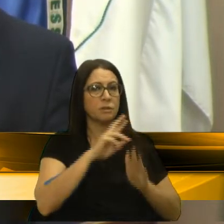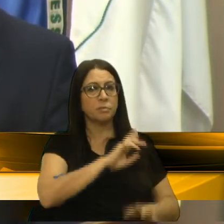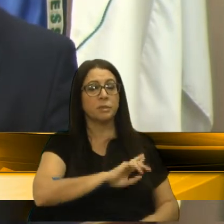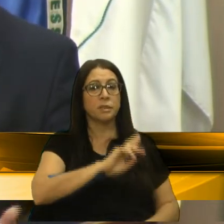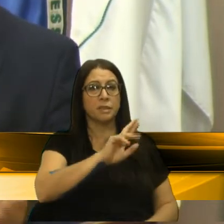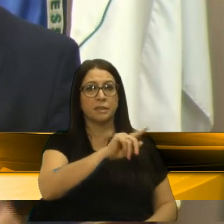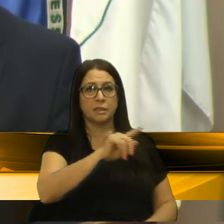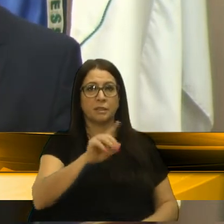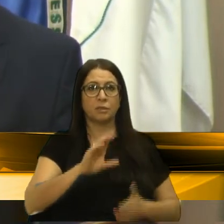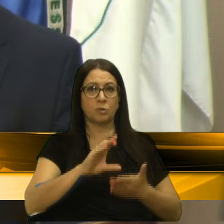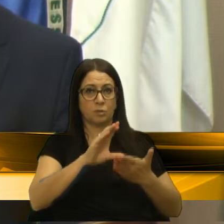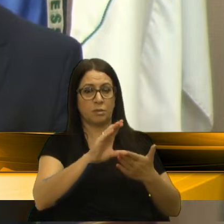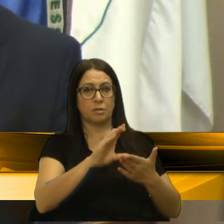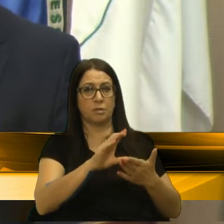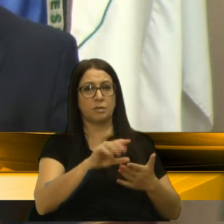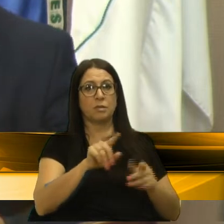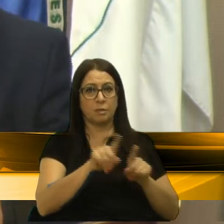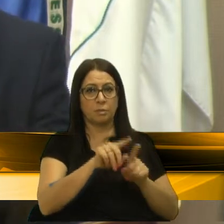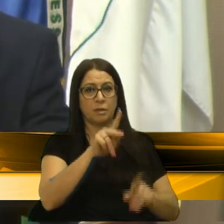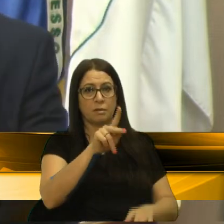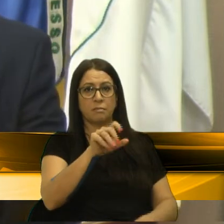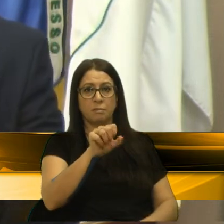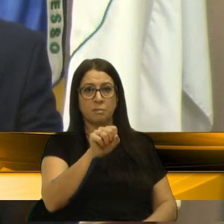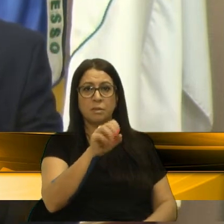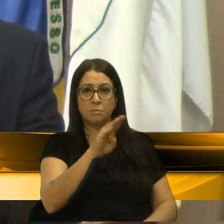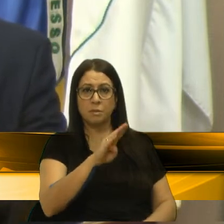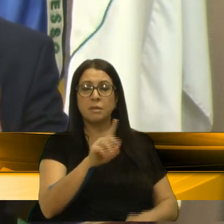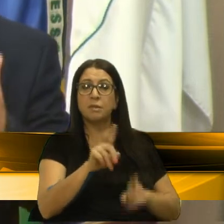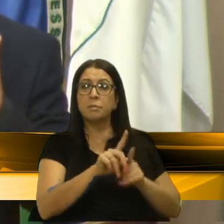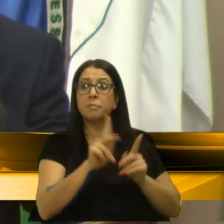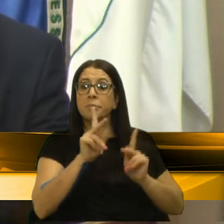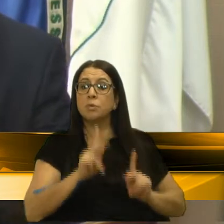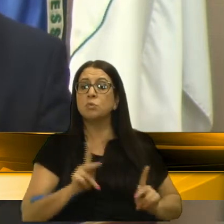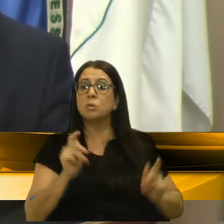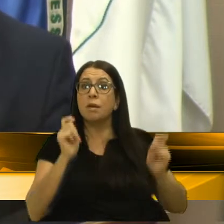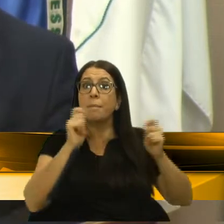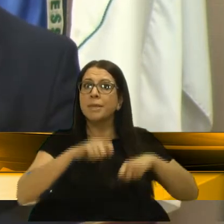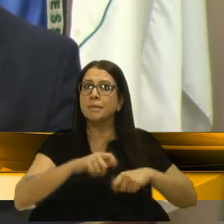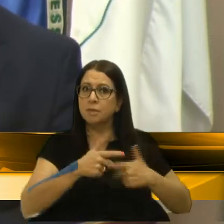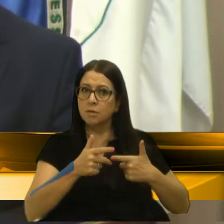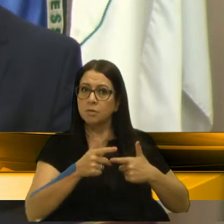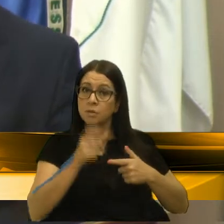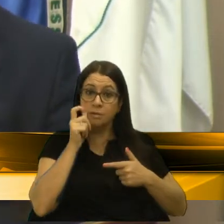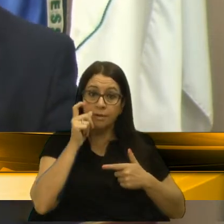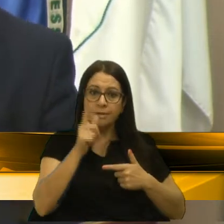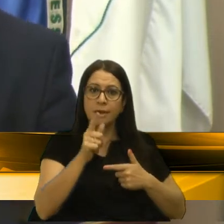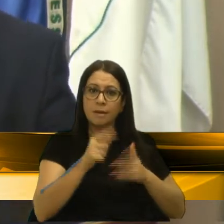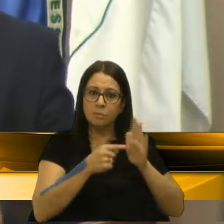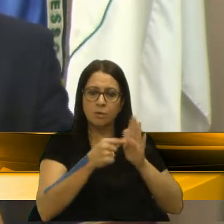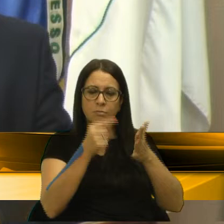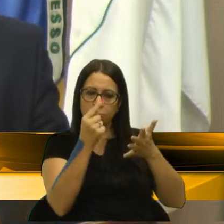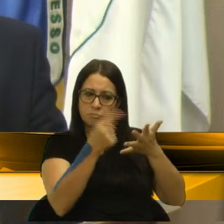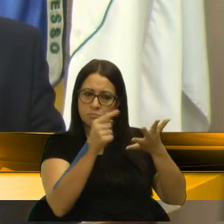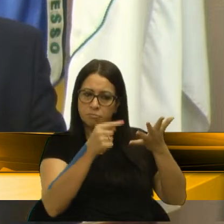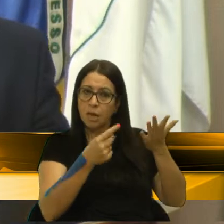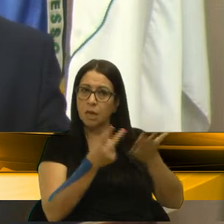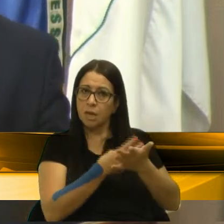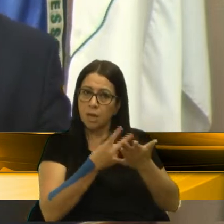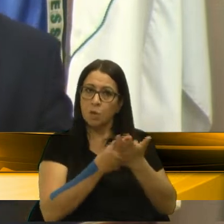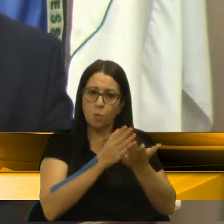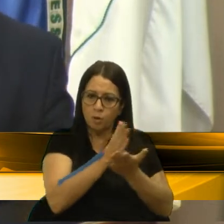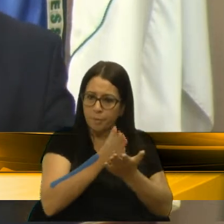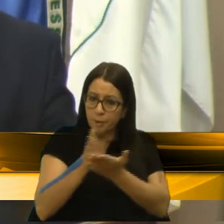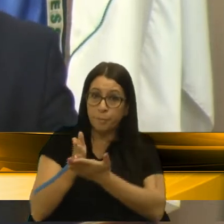no Conselho da Codeca, inclusive o PSB. São pessoas capacitadas, pessoas que estão interessadas, inclusive, em apontar erros, apontar caminhos